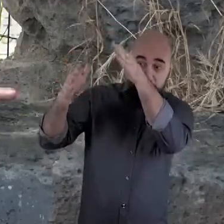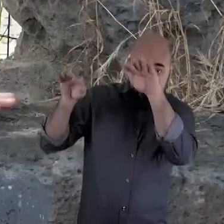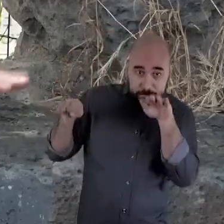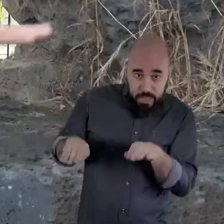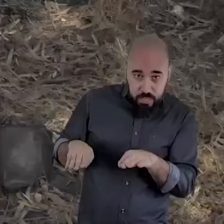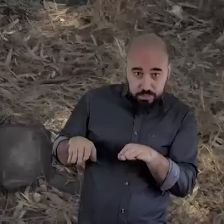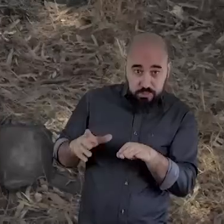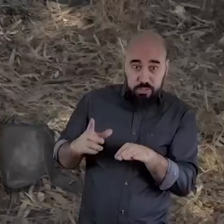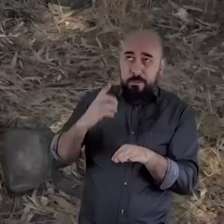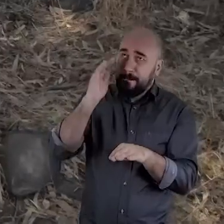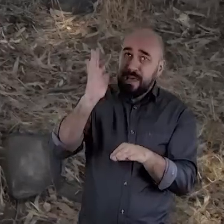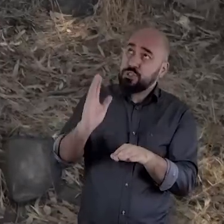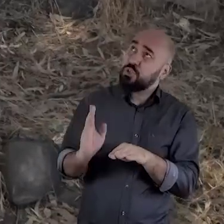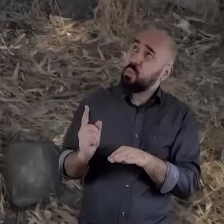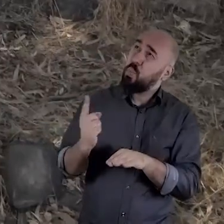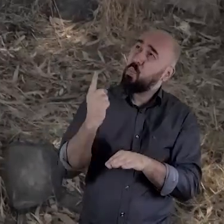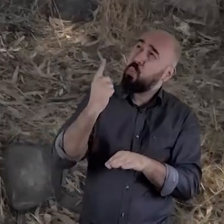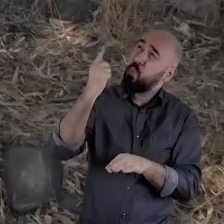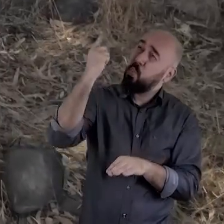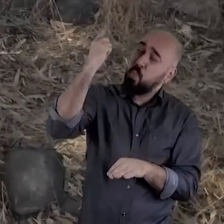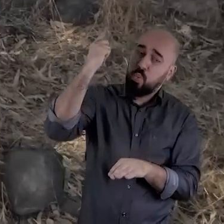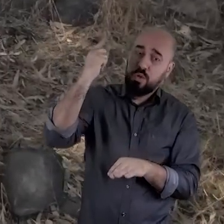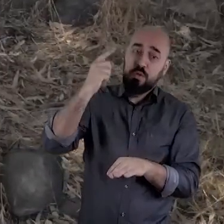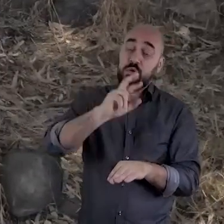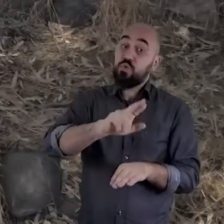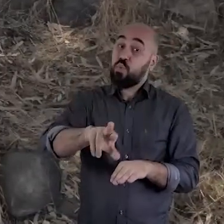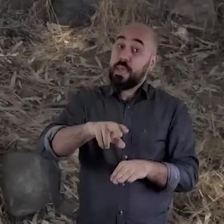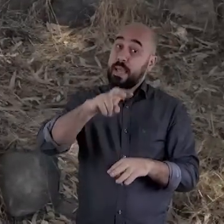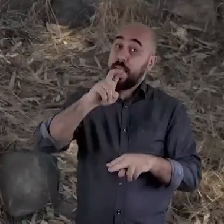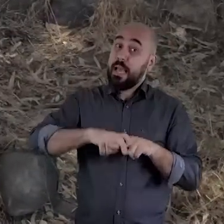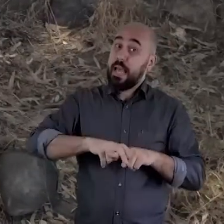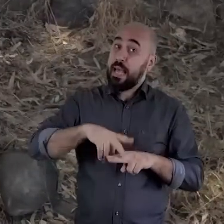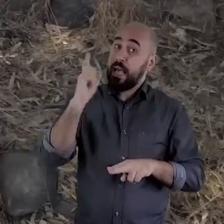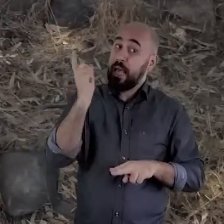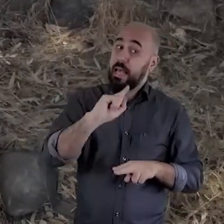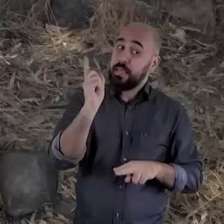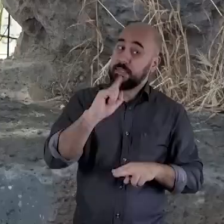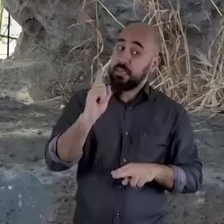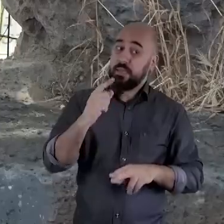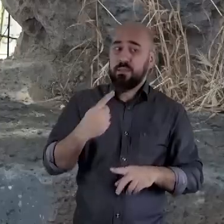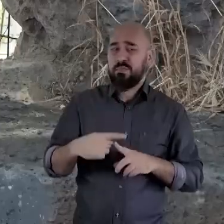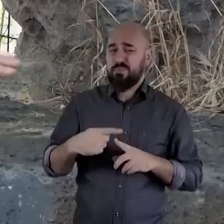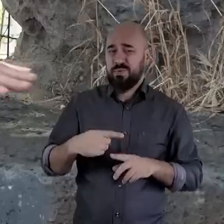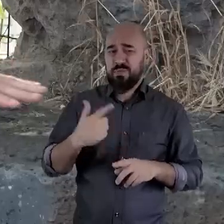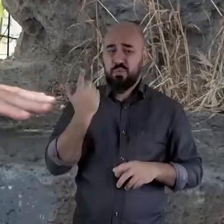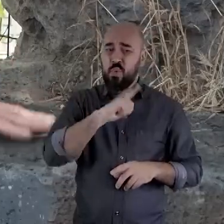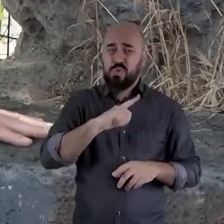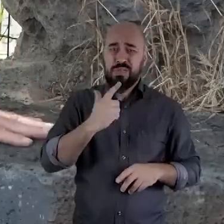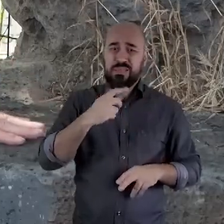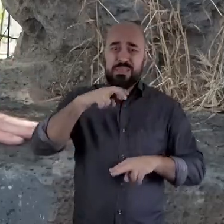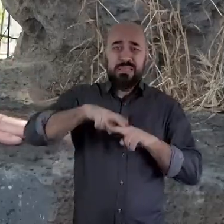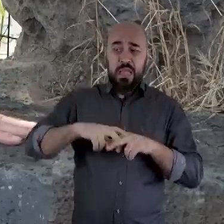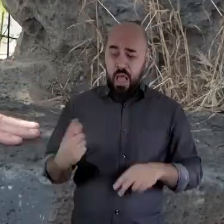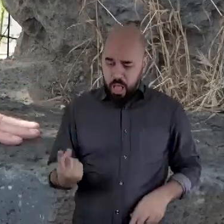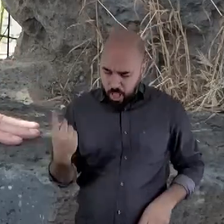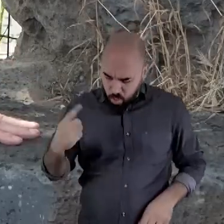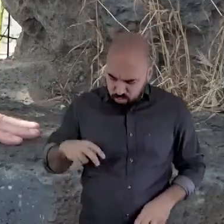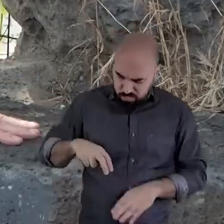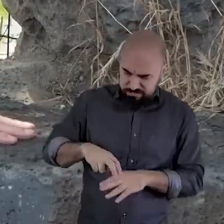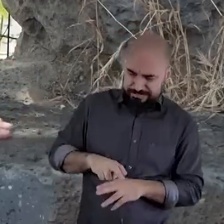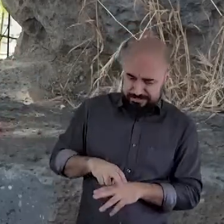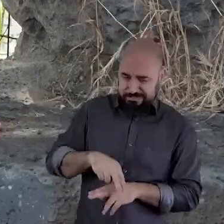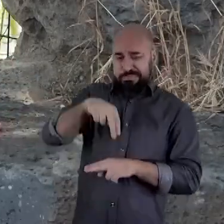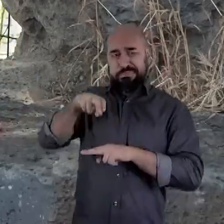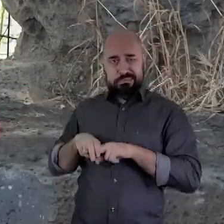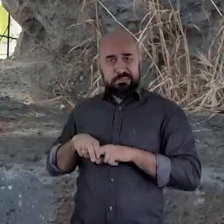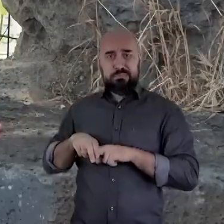torre vai até lá em cima. E não é uma cadeira, porque não dá para sentar pela altura. Então, é um